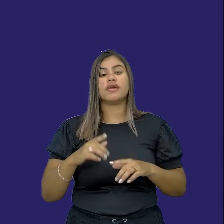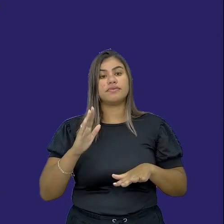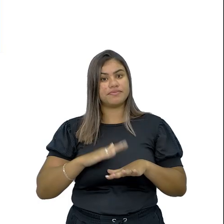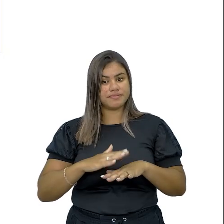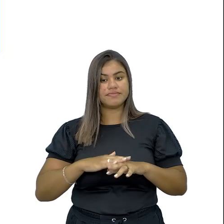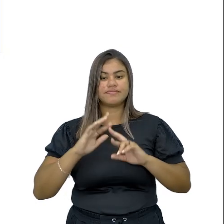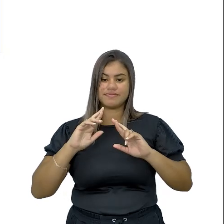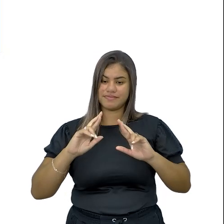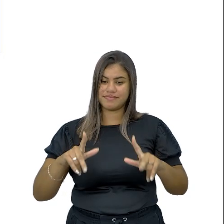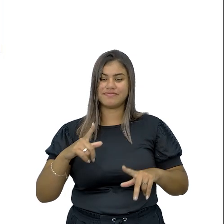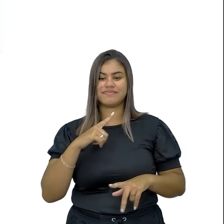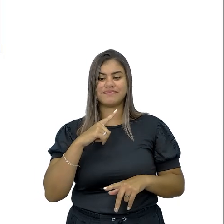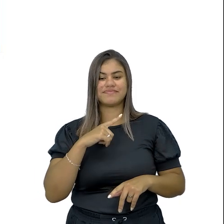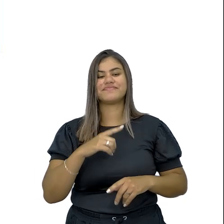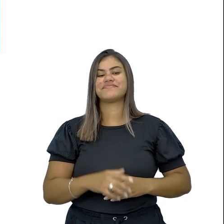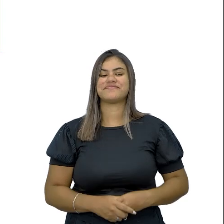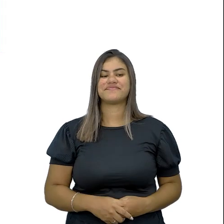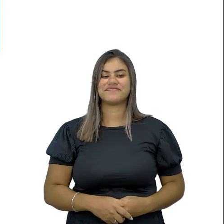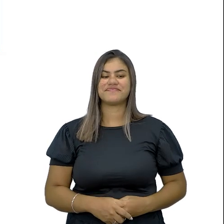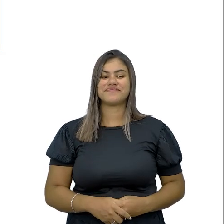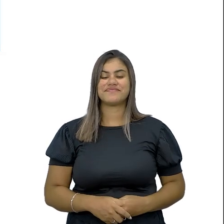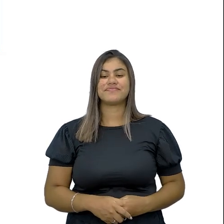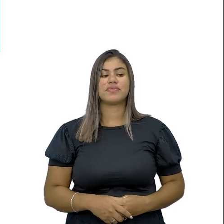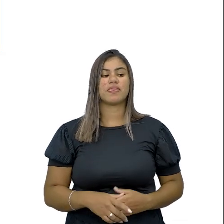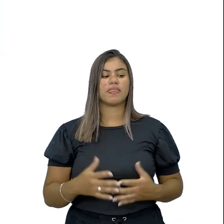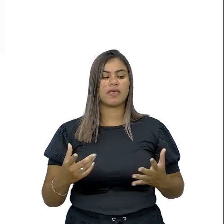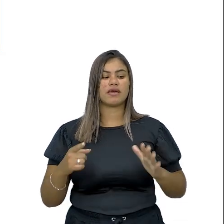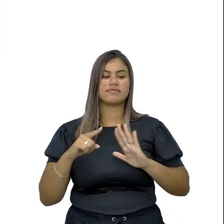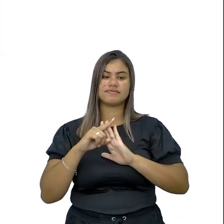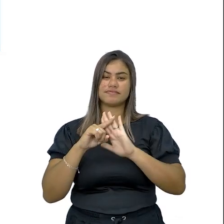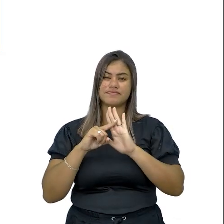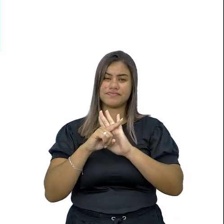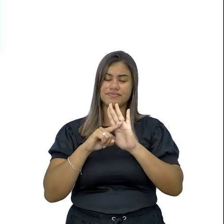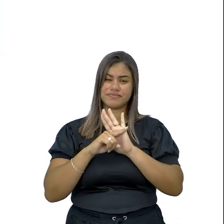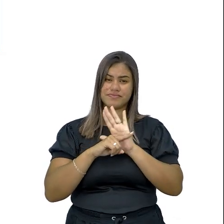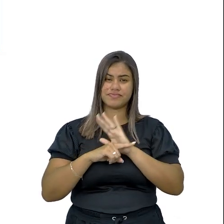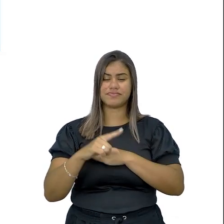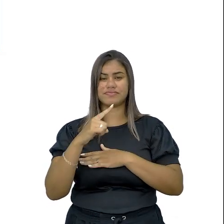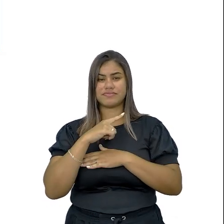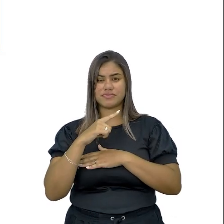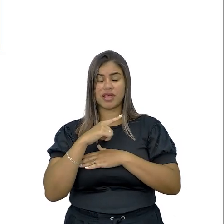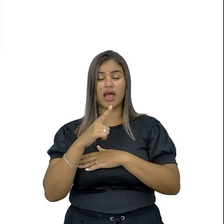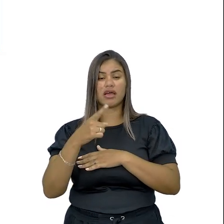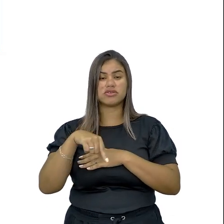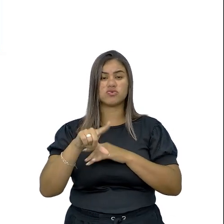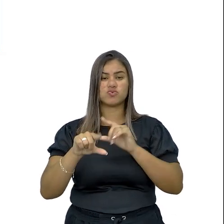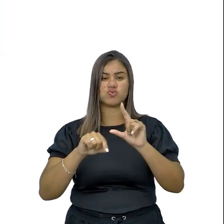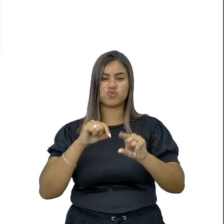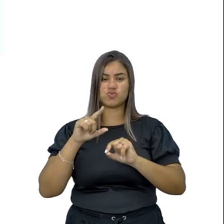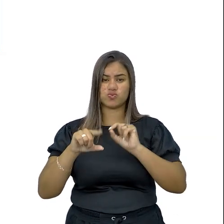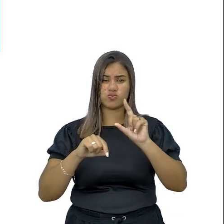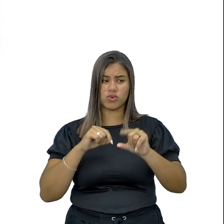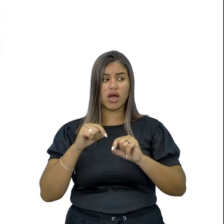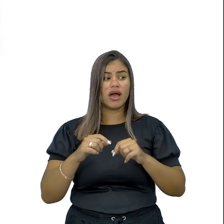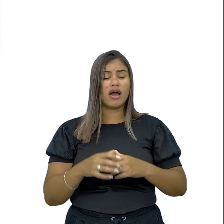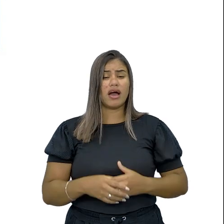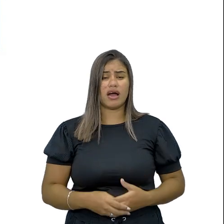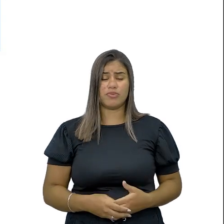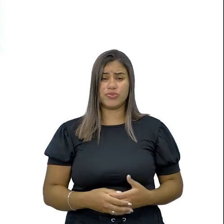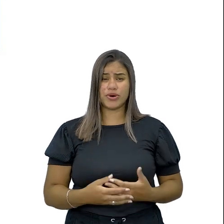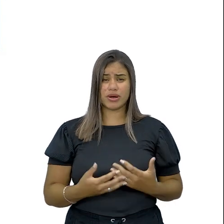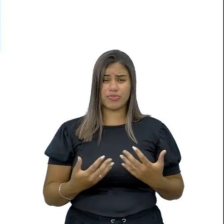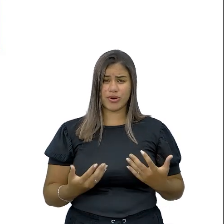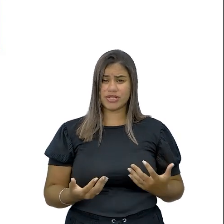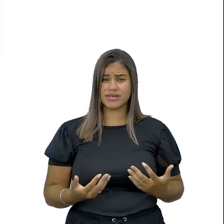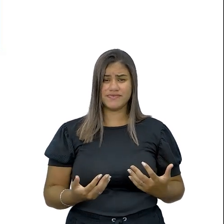faz a diferença. E aí, então, nessa busca que nós tivemos, nós elegemos, então, uma atividade